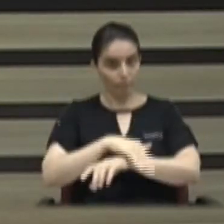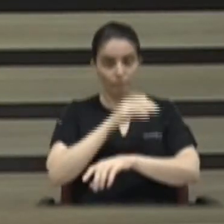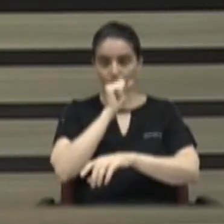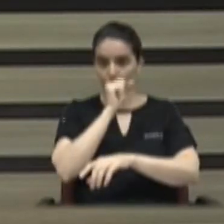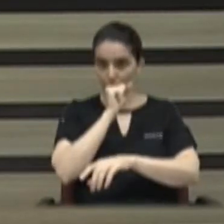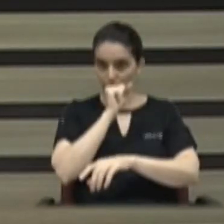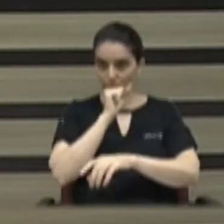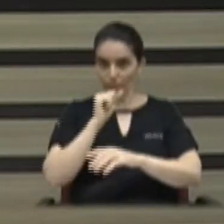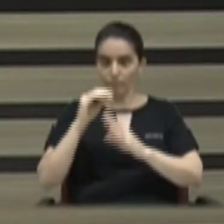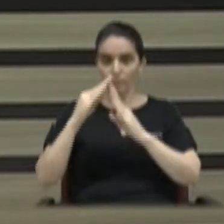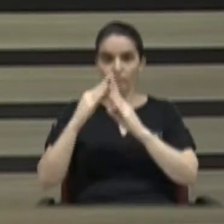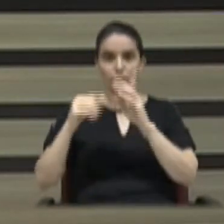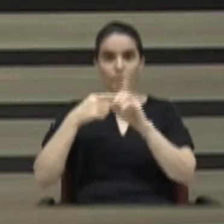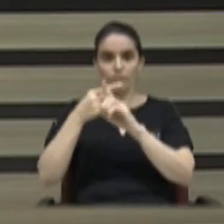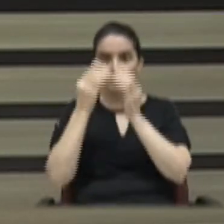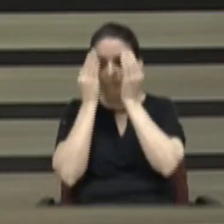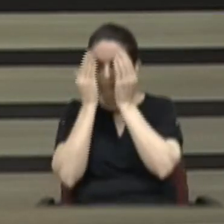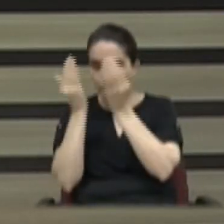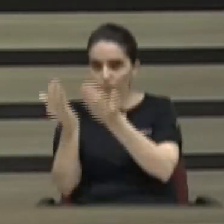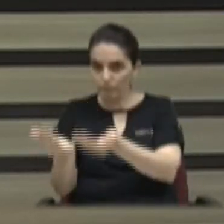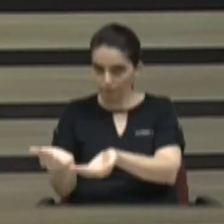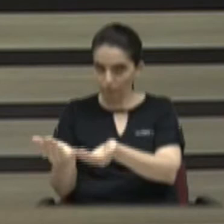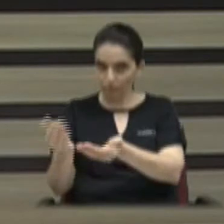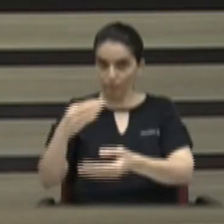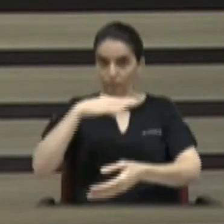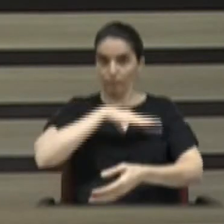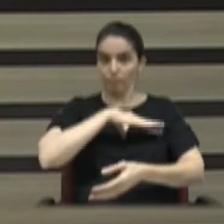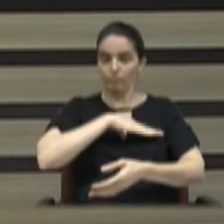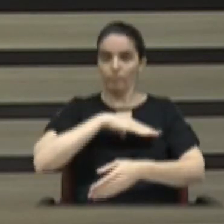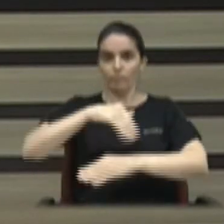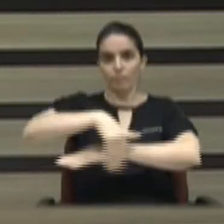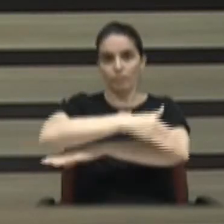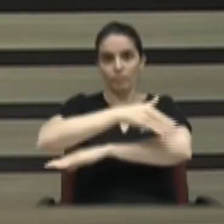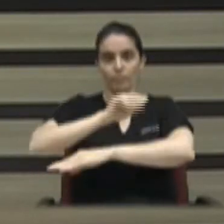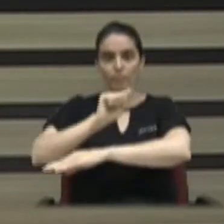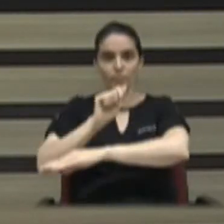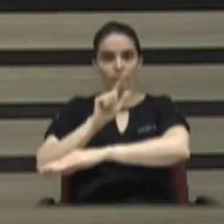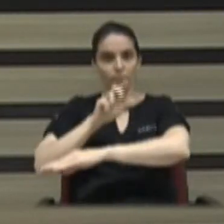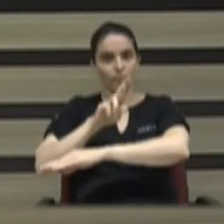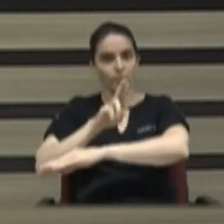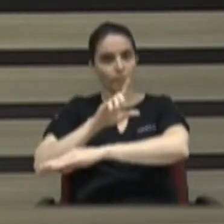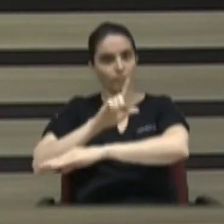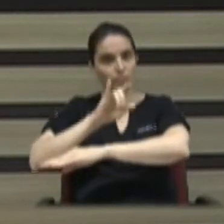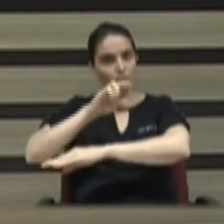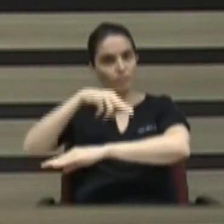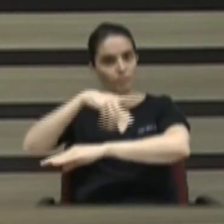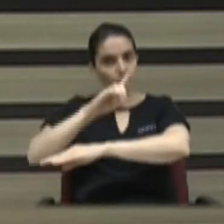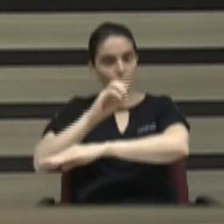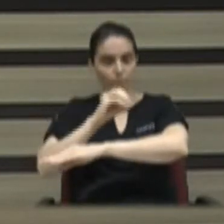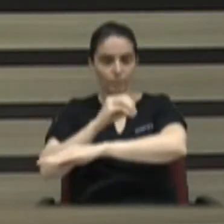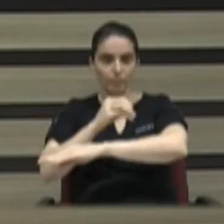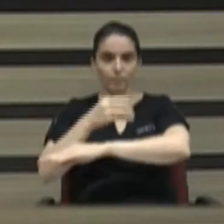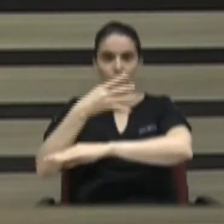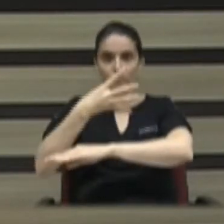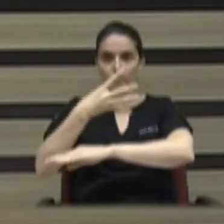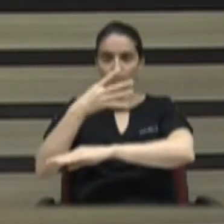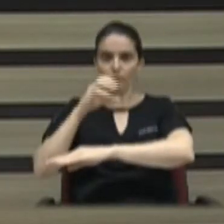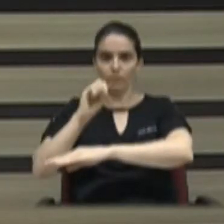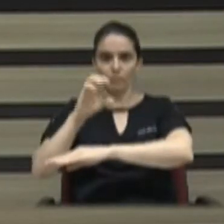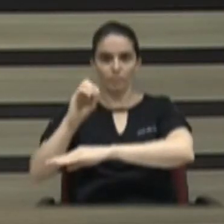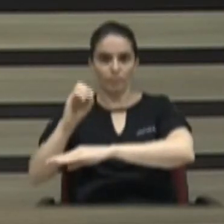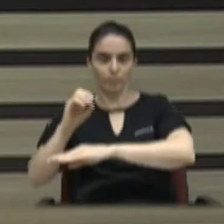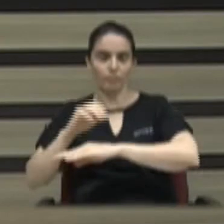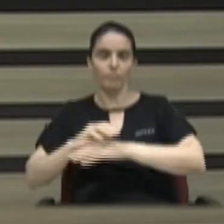na paróquia Santa Isabel de Portugal, localizada na rua Arlindo Abreu Ribeiro, 487 Jardim Presidente